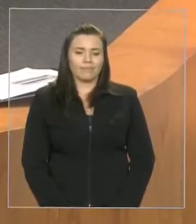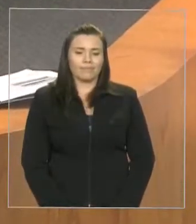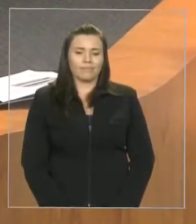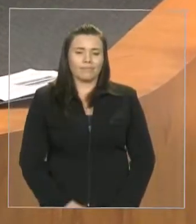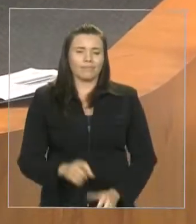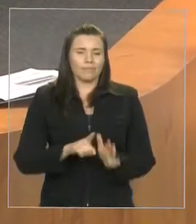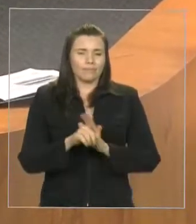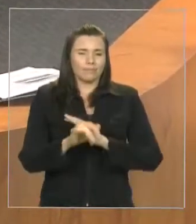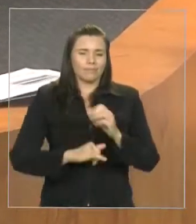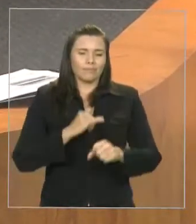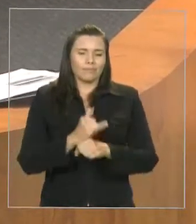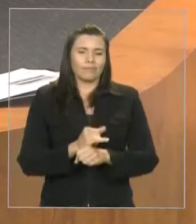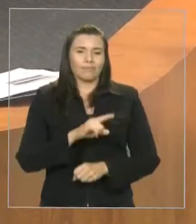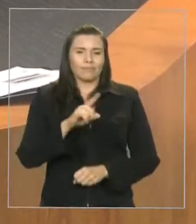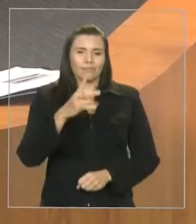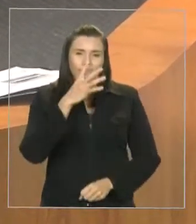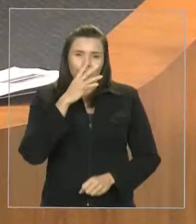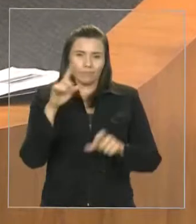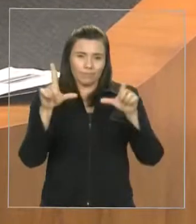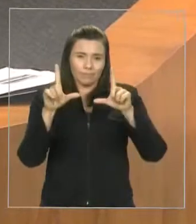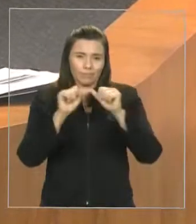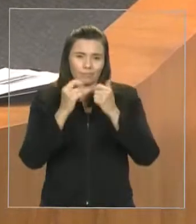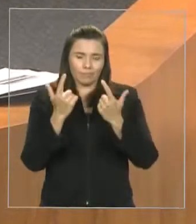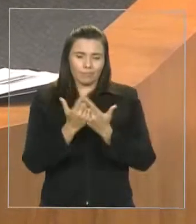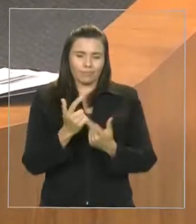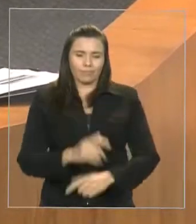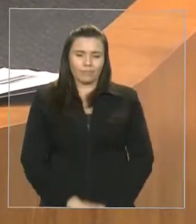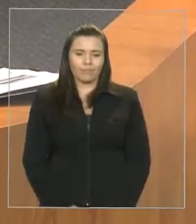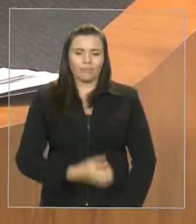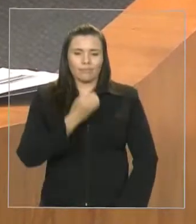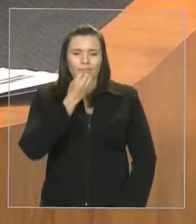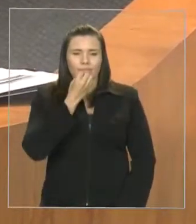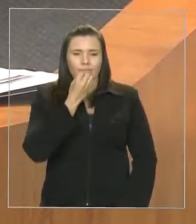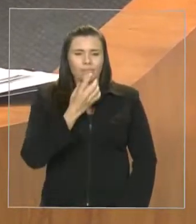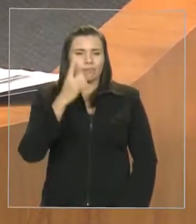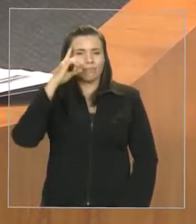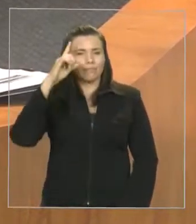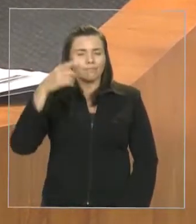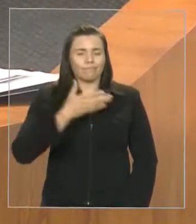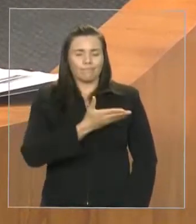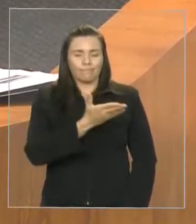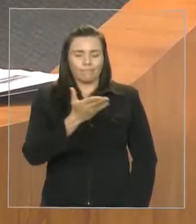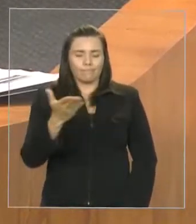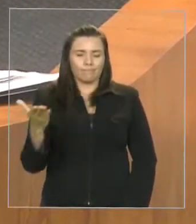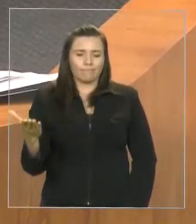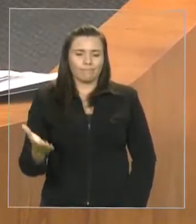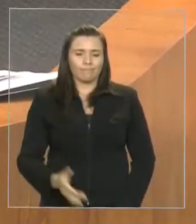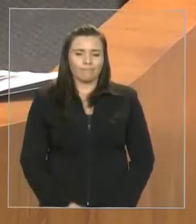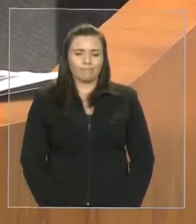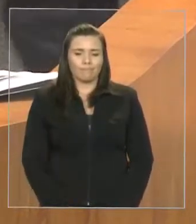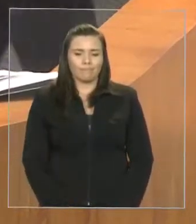internautas, telespectadores que nos acompanham através da TV Assembleia, o nosso mais cordial bom dia.